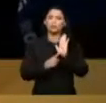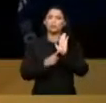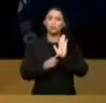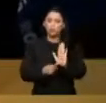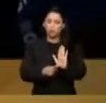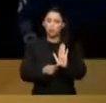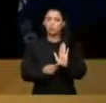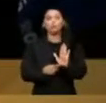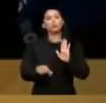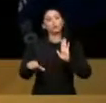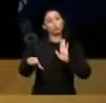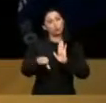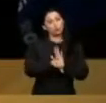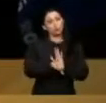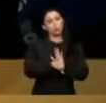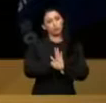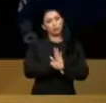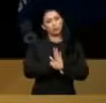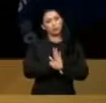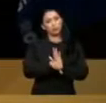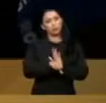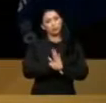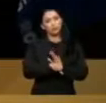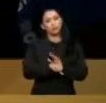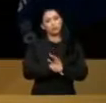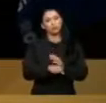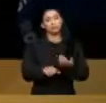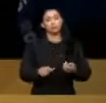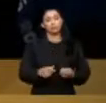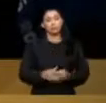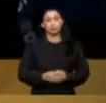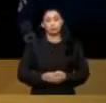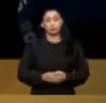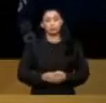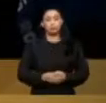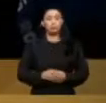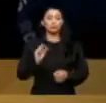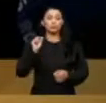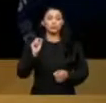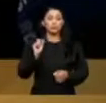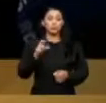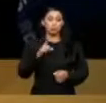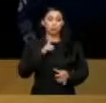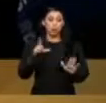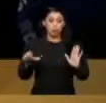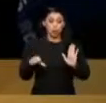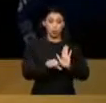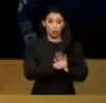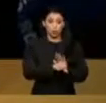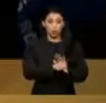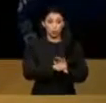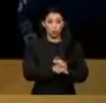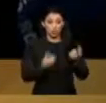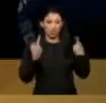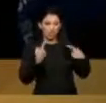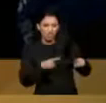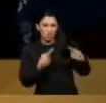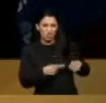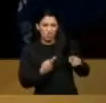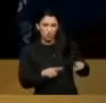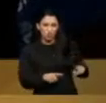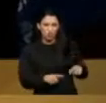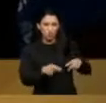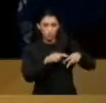para esse crime a ação penal pública incondicionada. No que toca ao crime de injúria racial, o